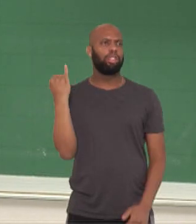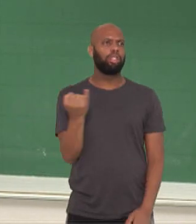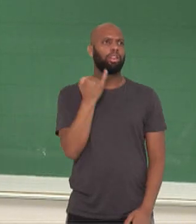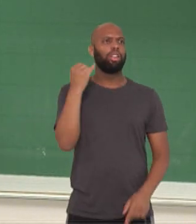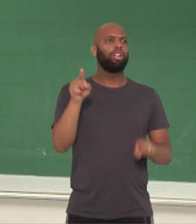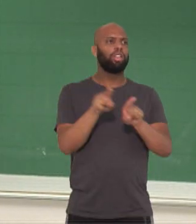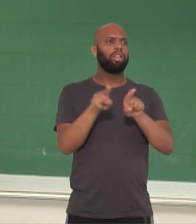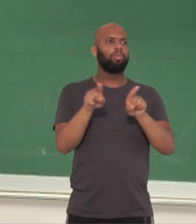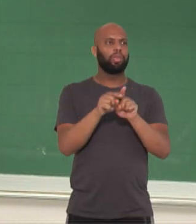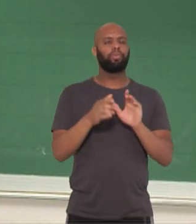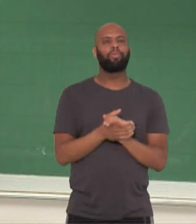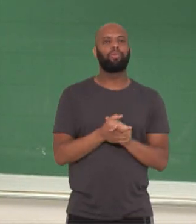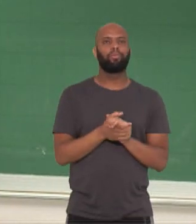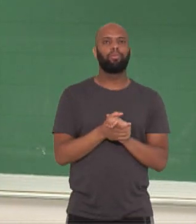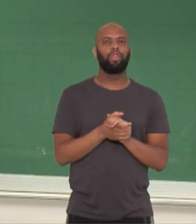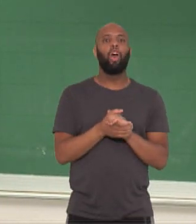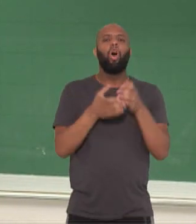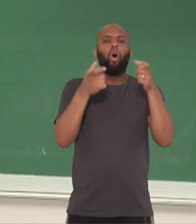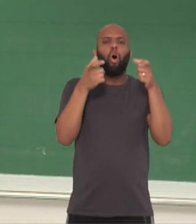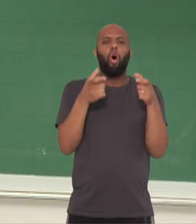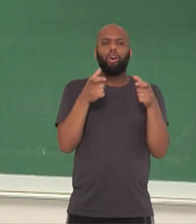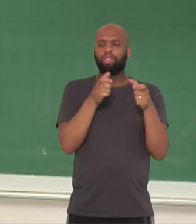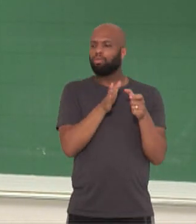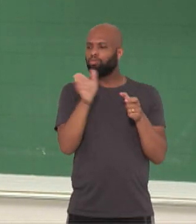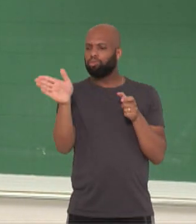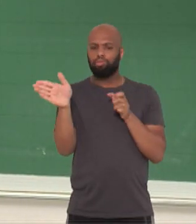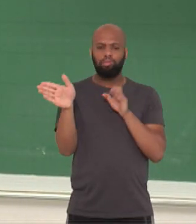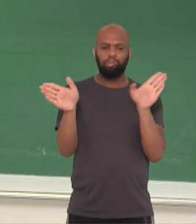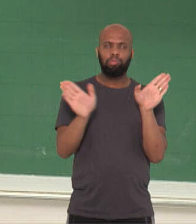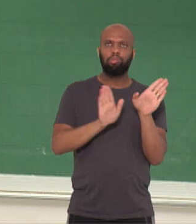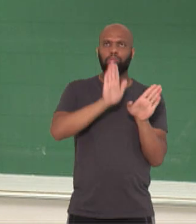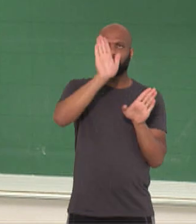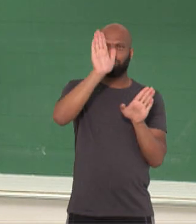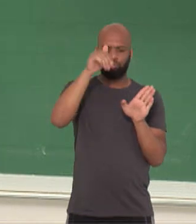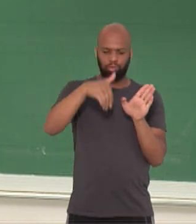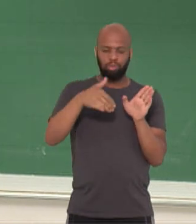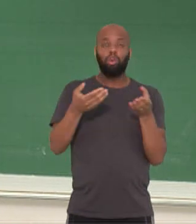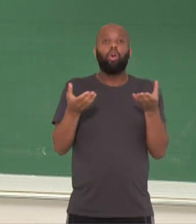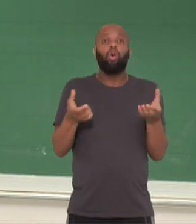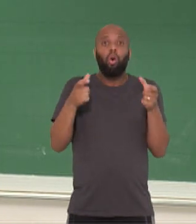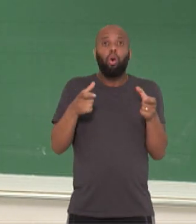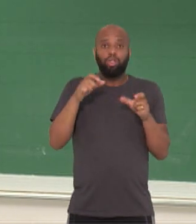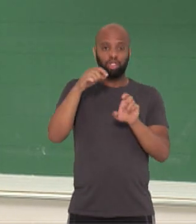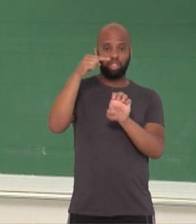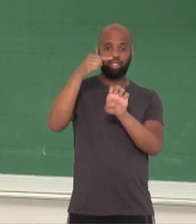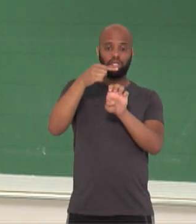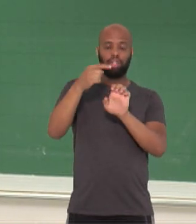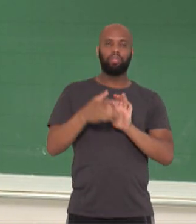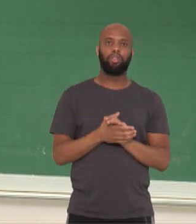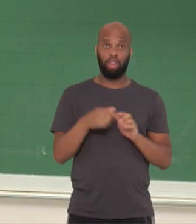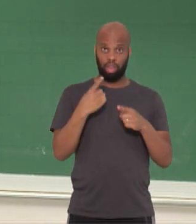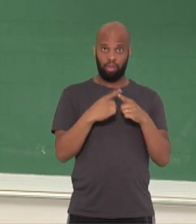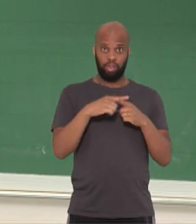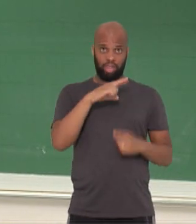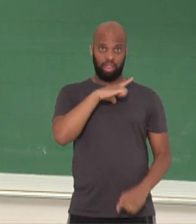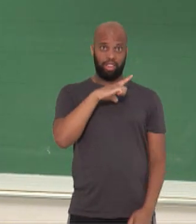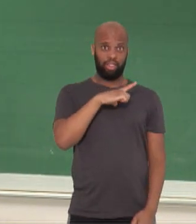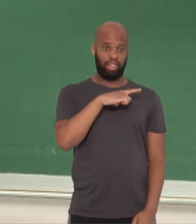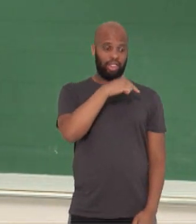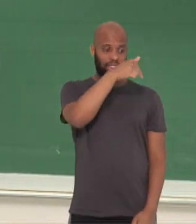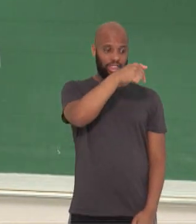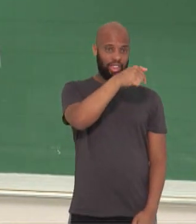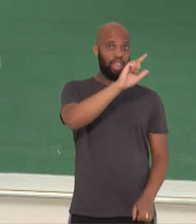que é a direção do campo elétrico. Então perceba que como a carga dada no exercício é